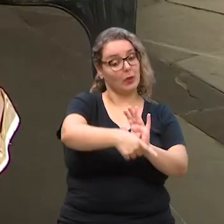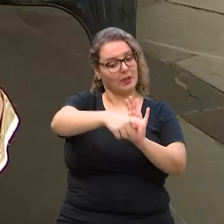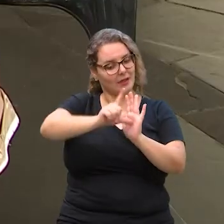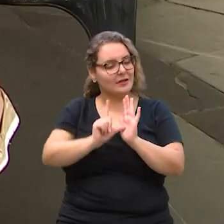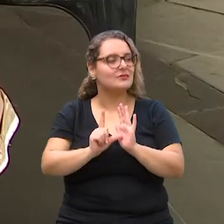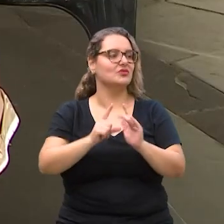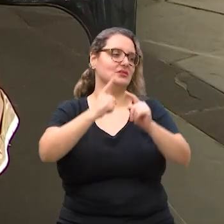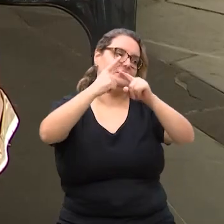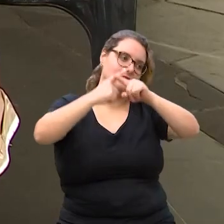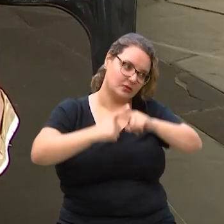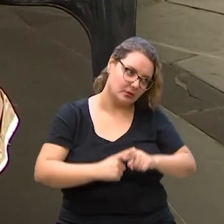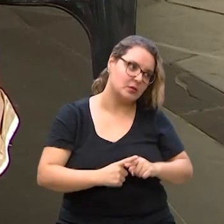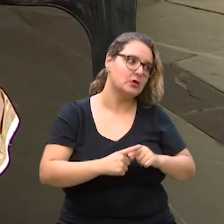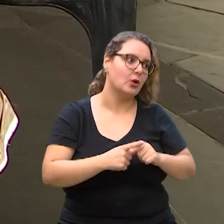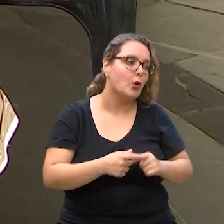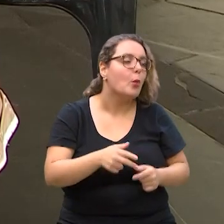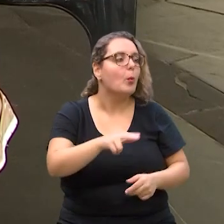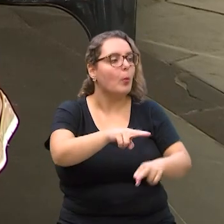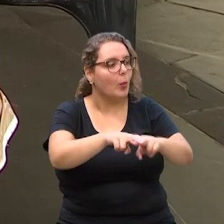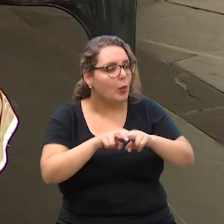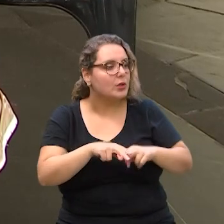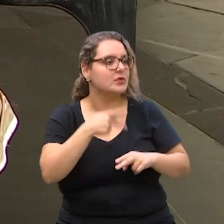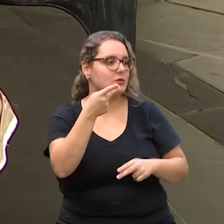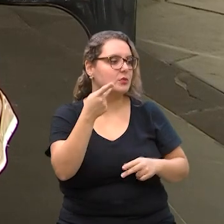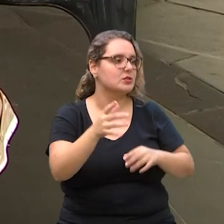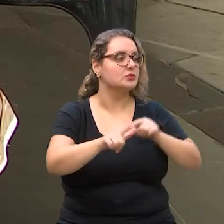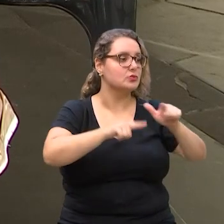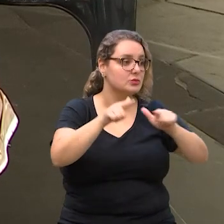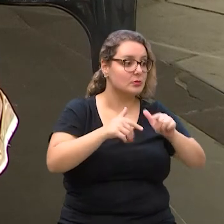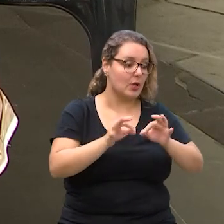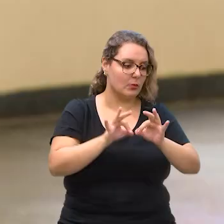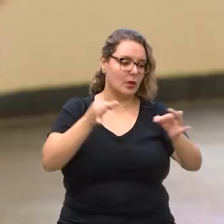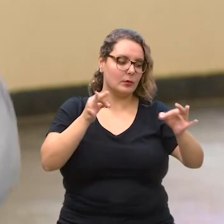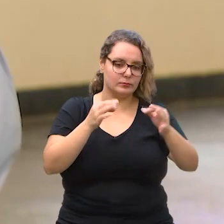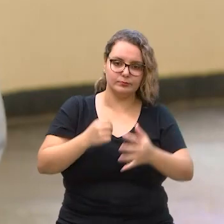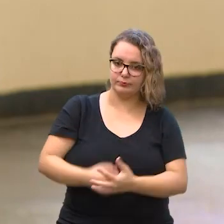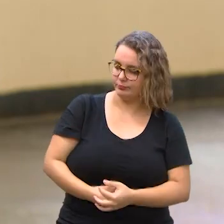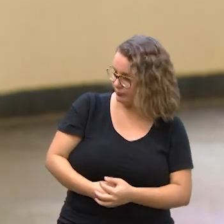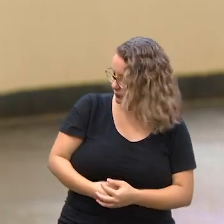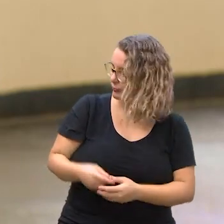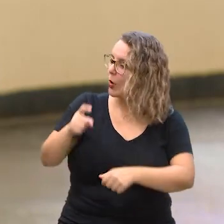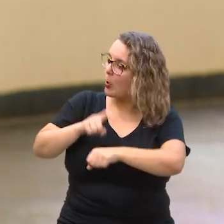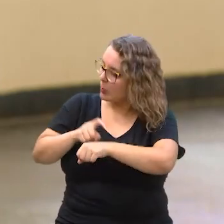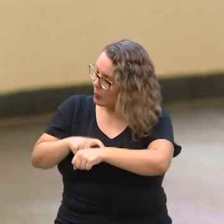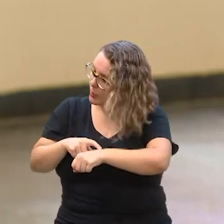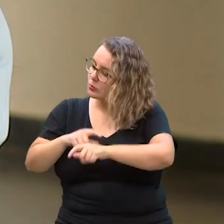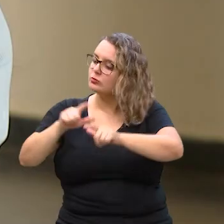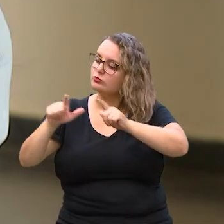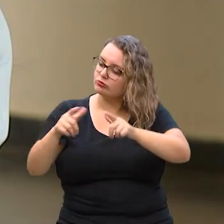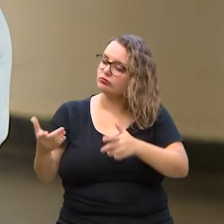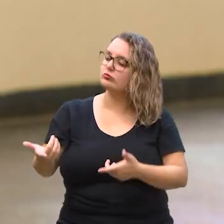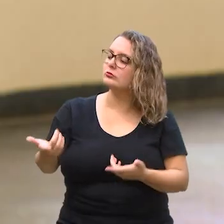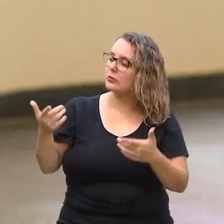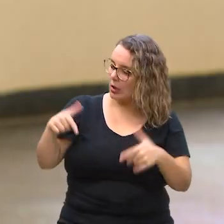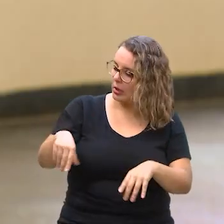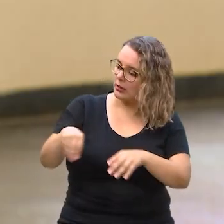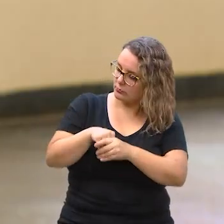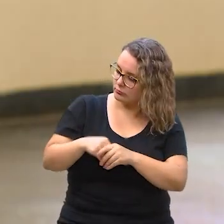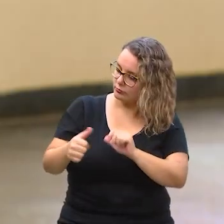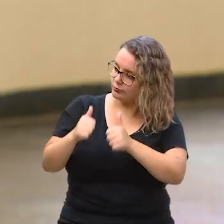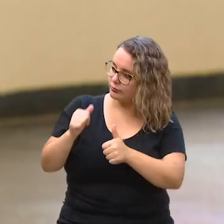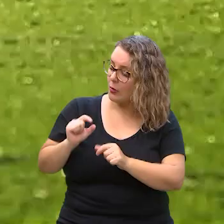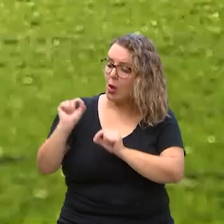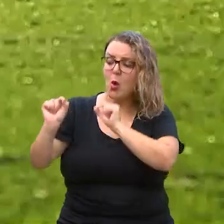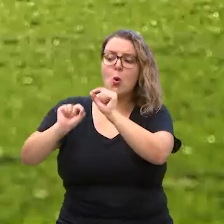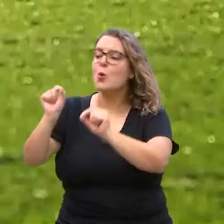vem antes, né? Por isso a importância do trabalho a longo prazo também. Hora de mais um quadro aqui no nosso programa, Gabriela. O que